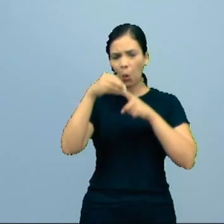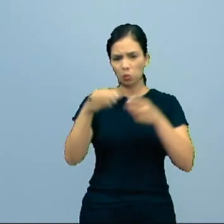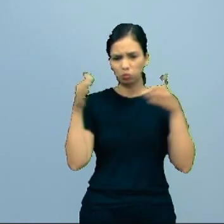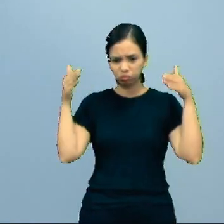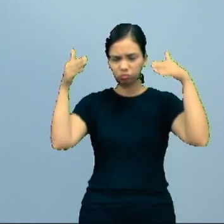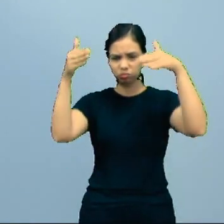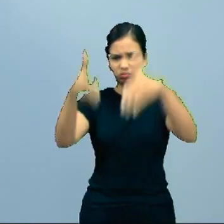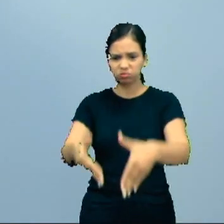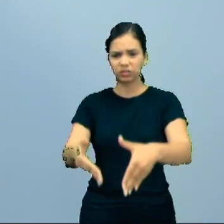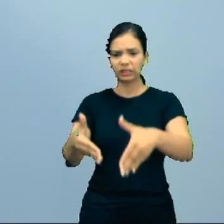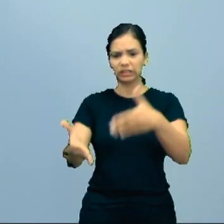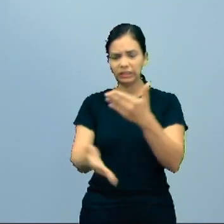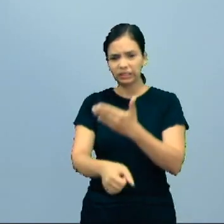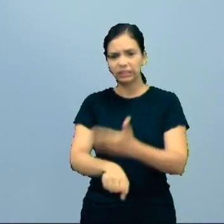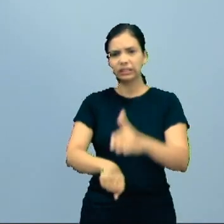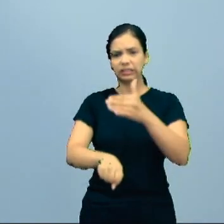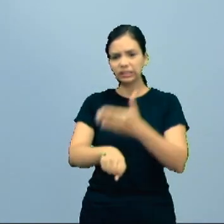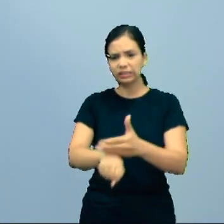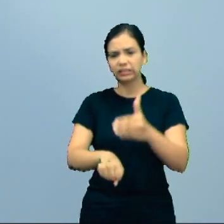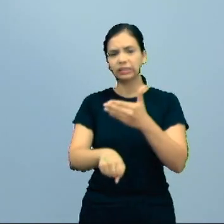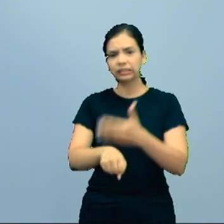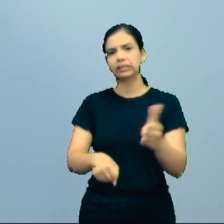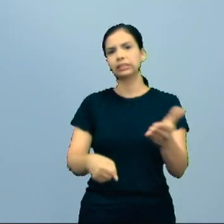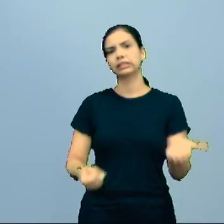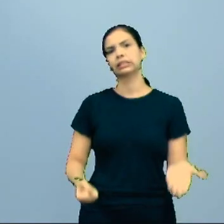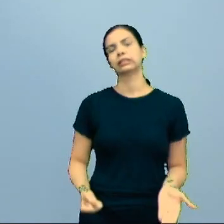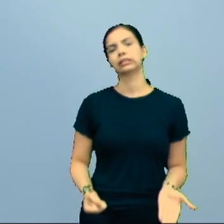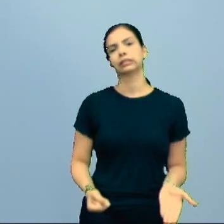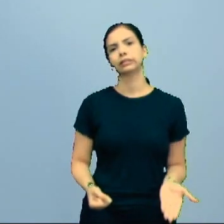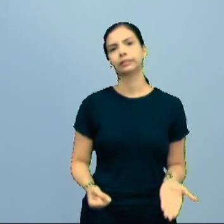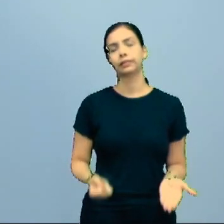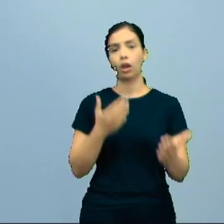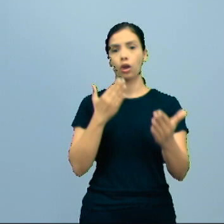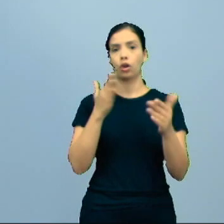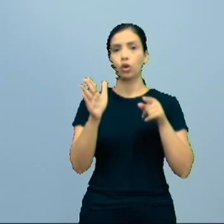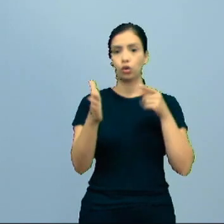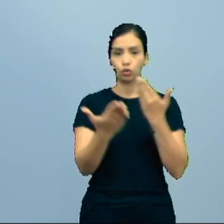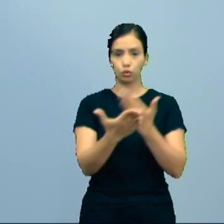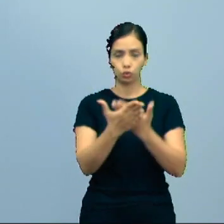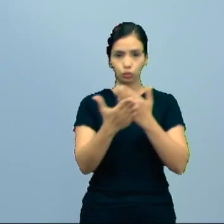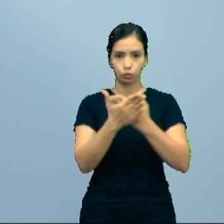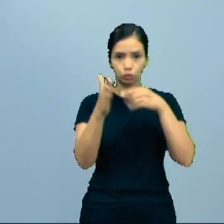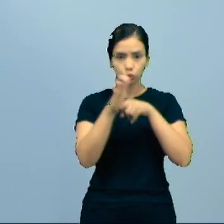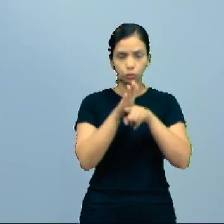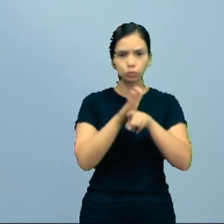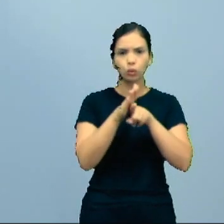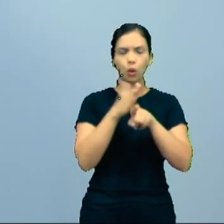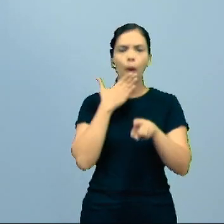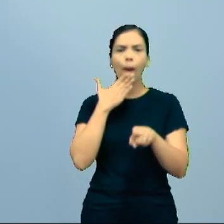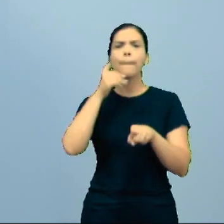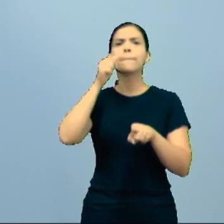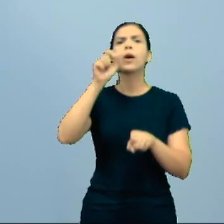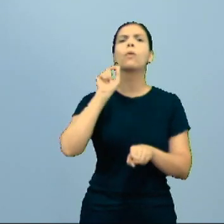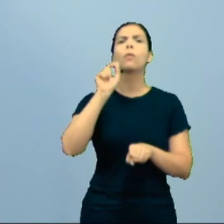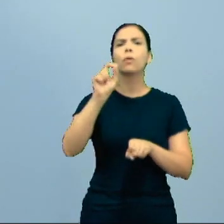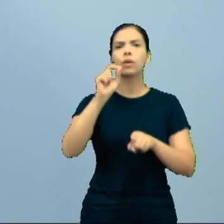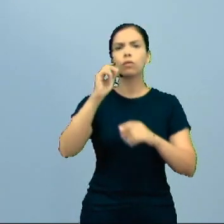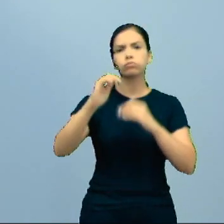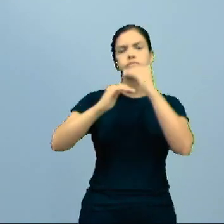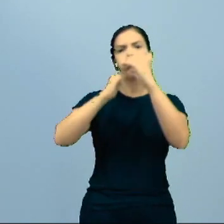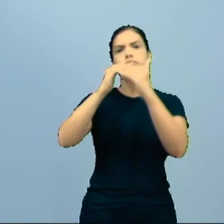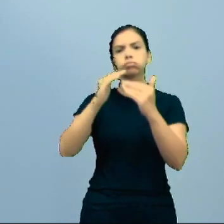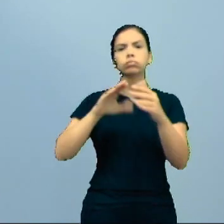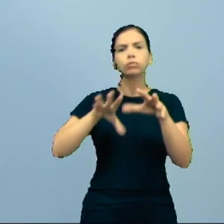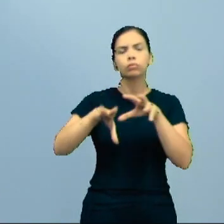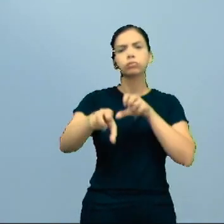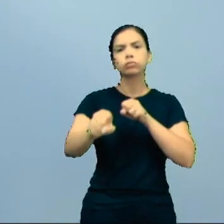função dentro daquela modalidade. Então, alguns estudos indicam que o melhor para a formação de atleta é que a